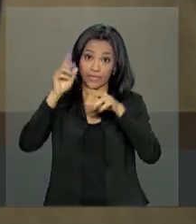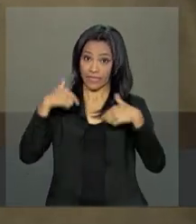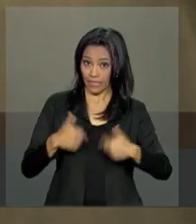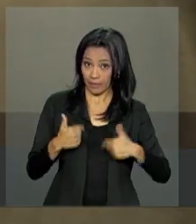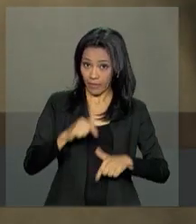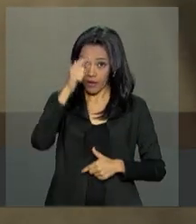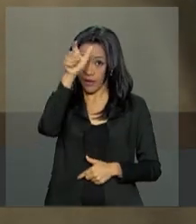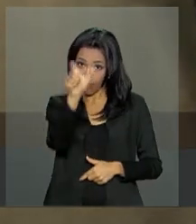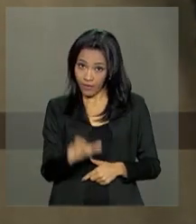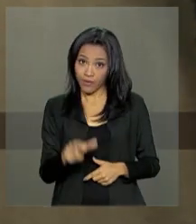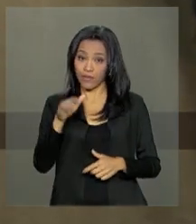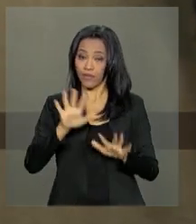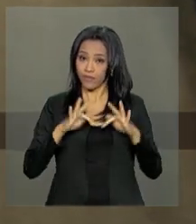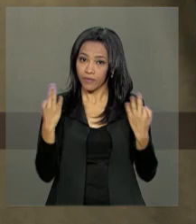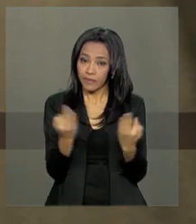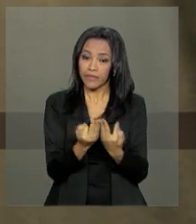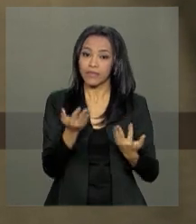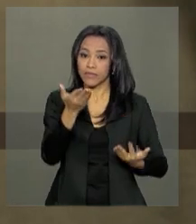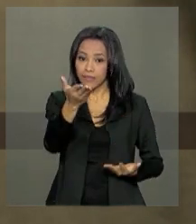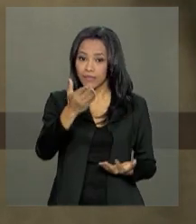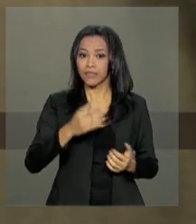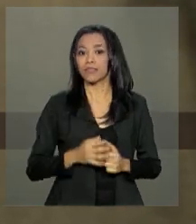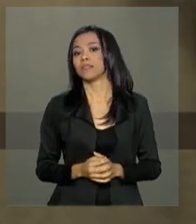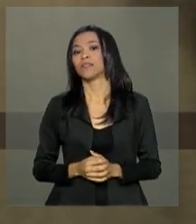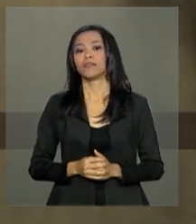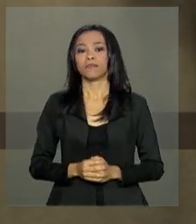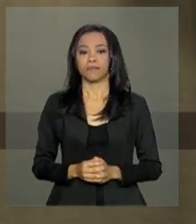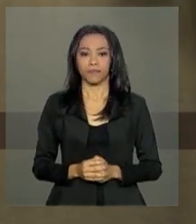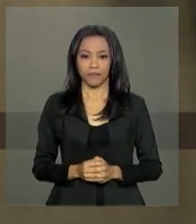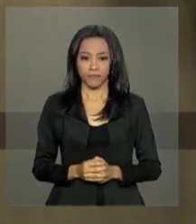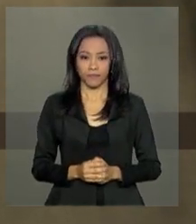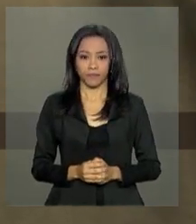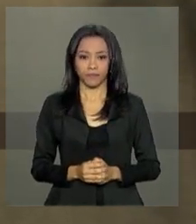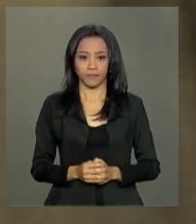poder ter uma estabilidade melhor que a que não tivemos em Venezuela.